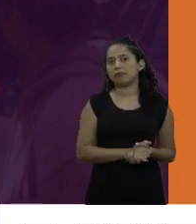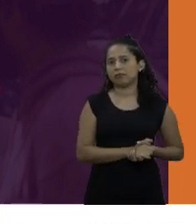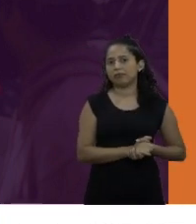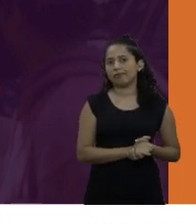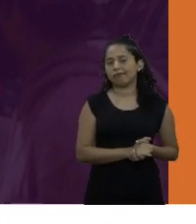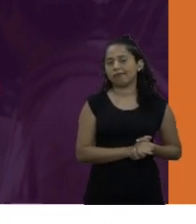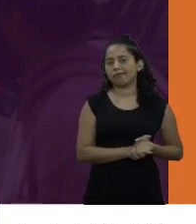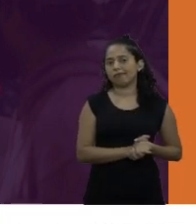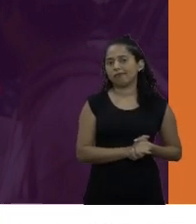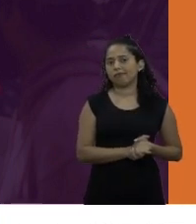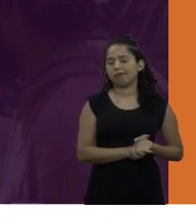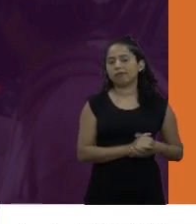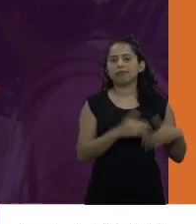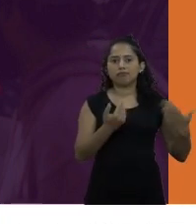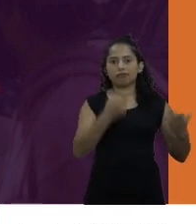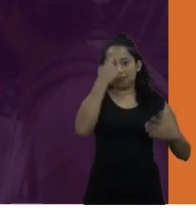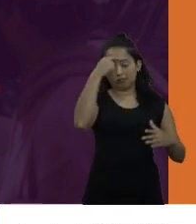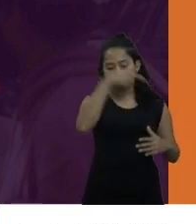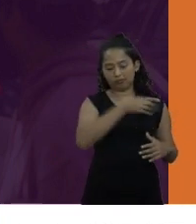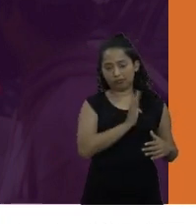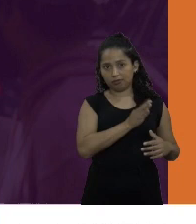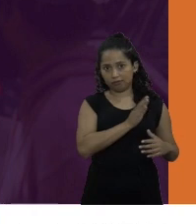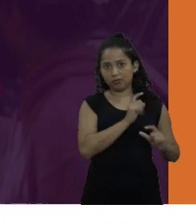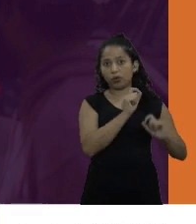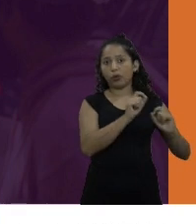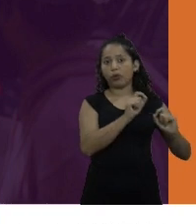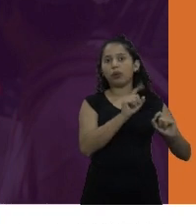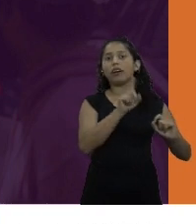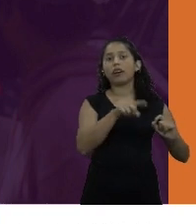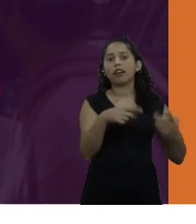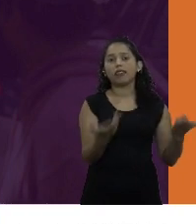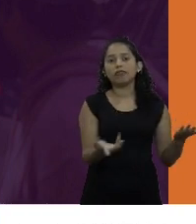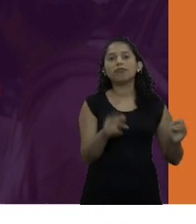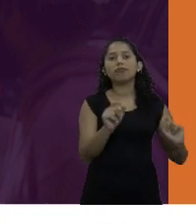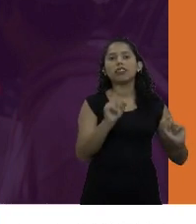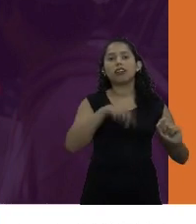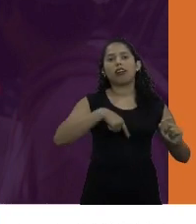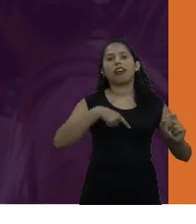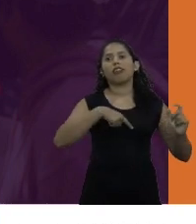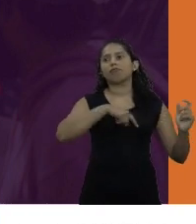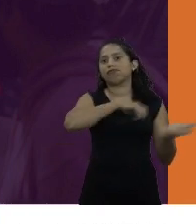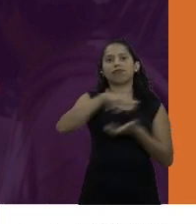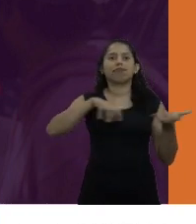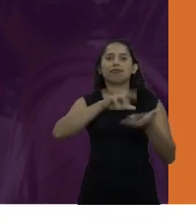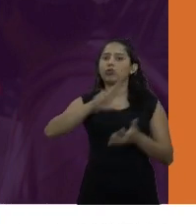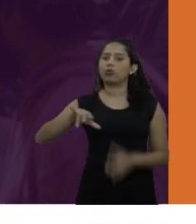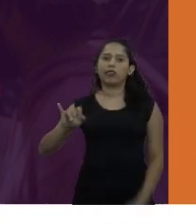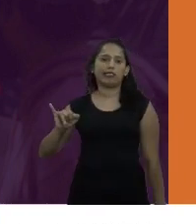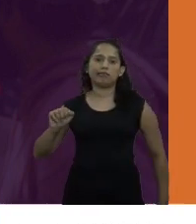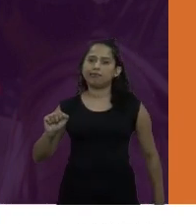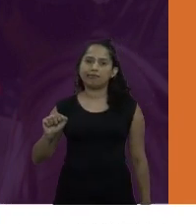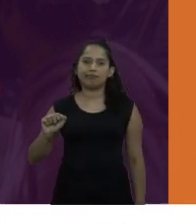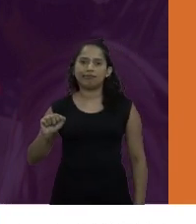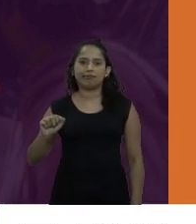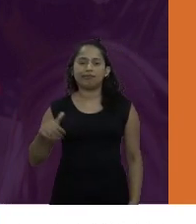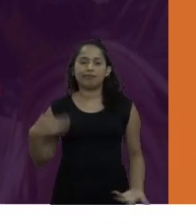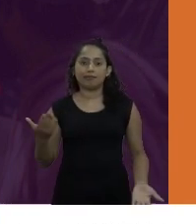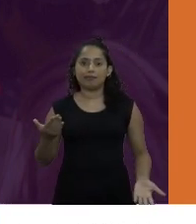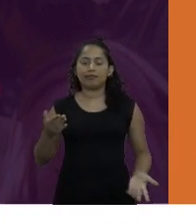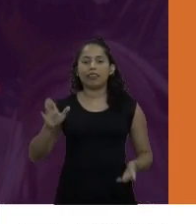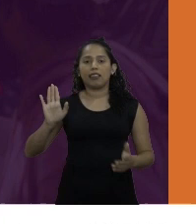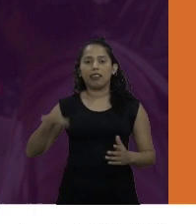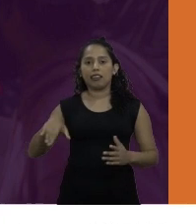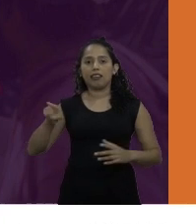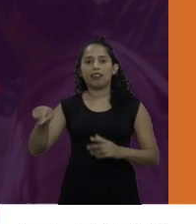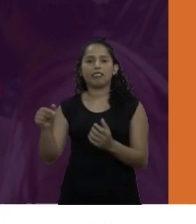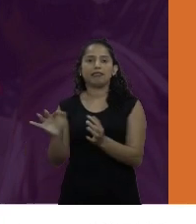com o coração. E pensar com o coração é a grande revolução, não inteligência artificial. Os soft skills são uma